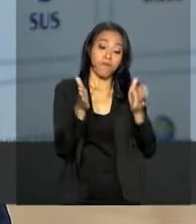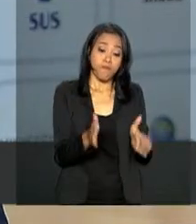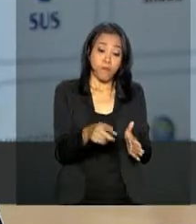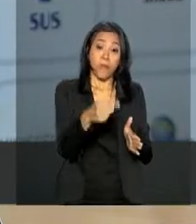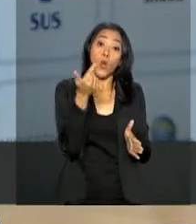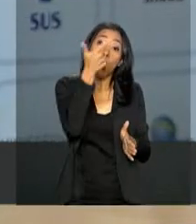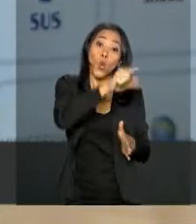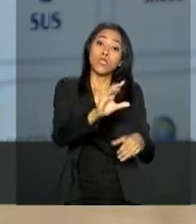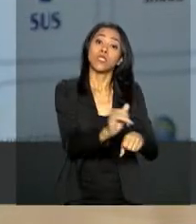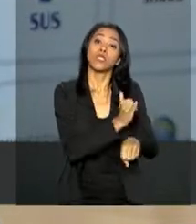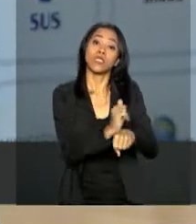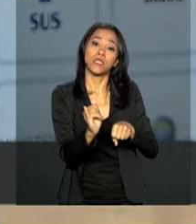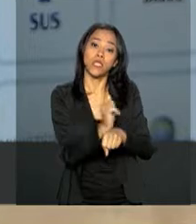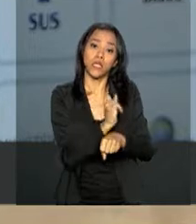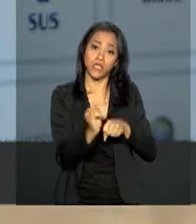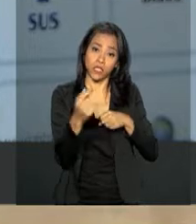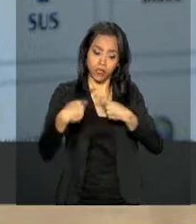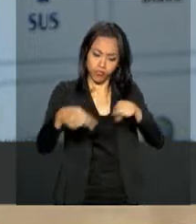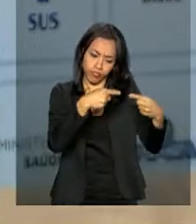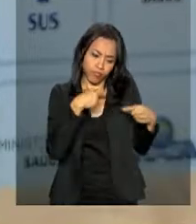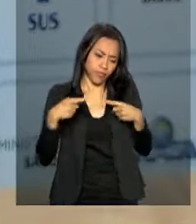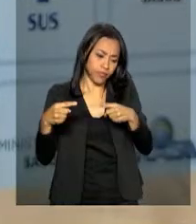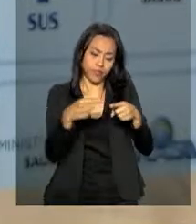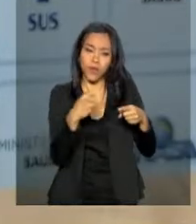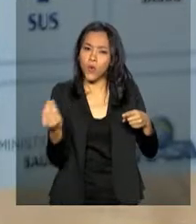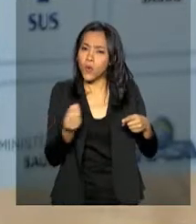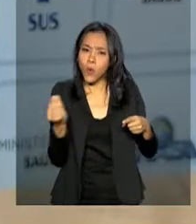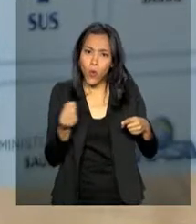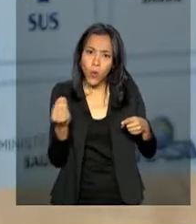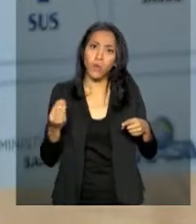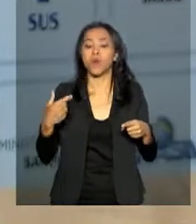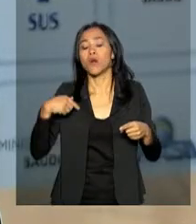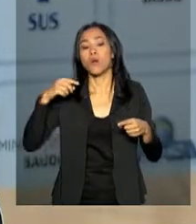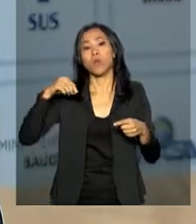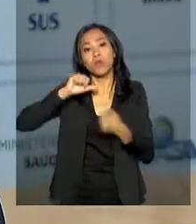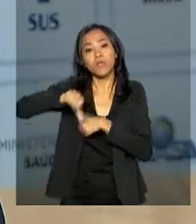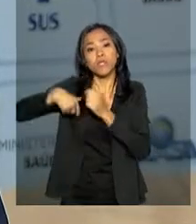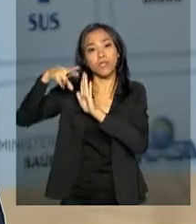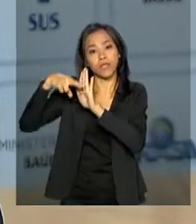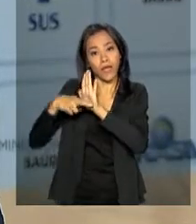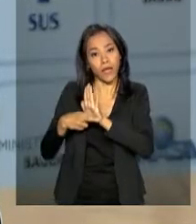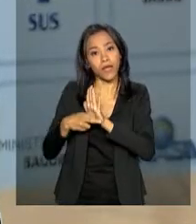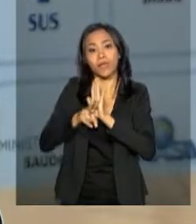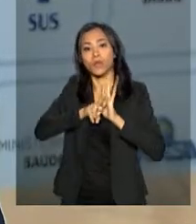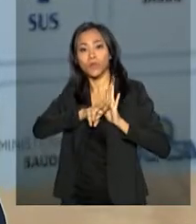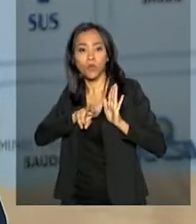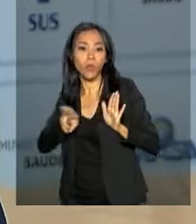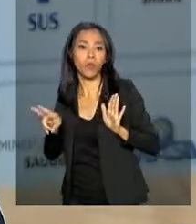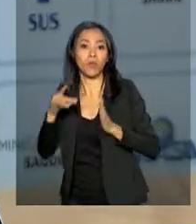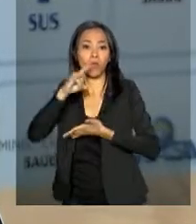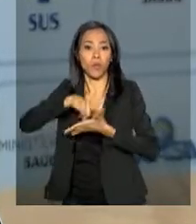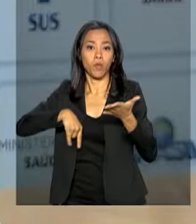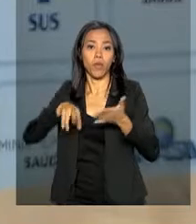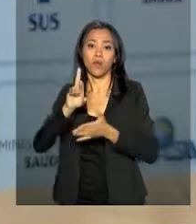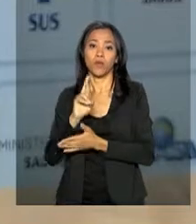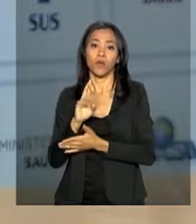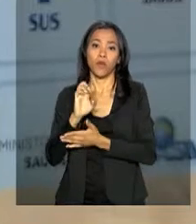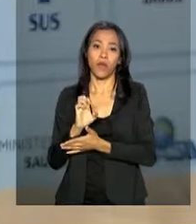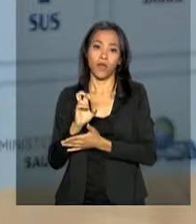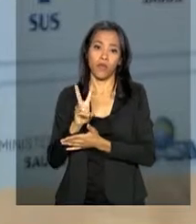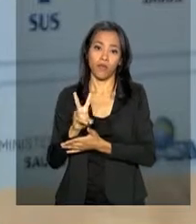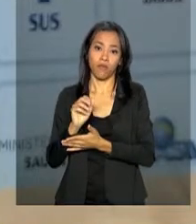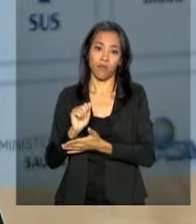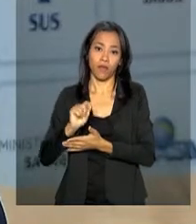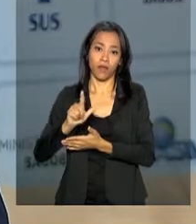discutidas pelo governo como modificações no revalida o exame nacional de revalidação de diplomas médicos no exterior